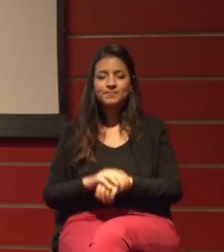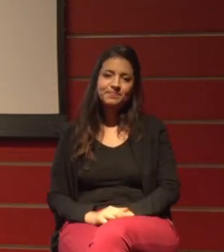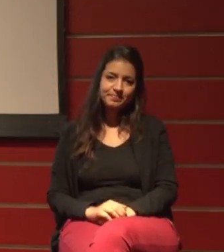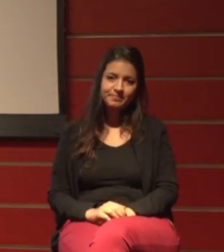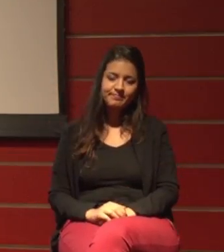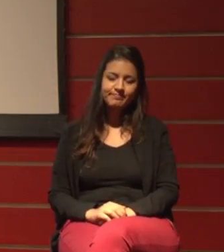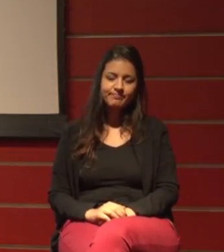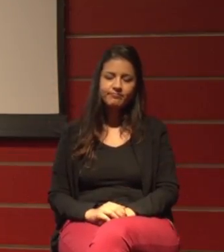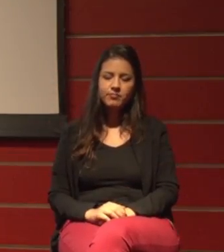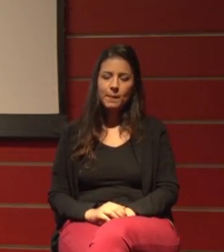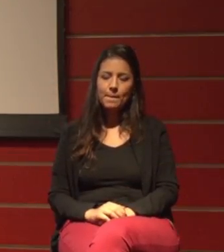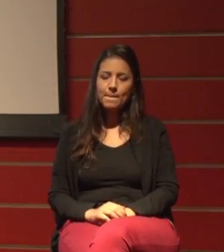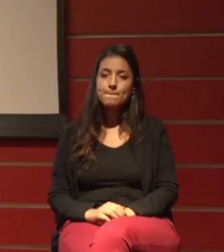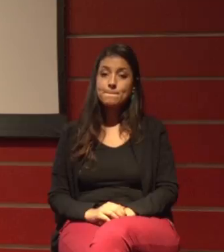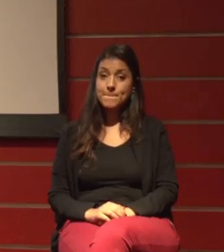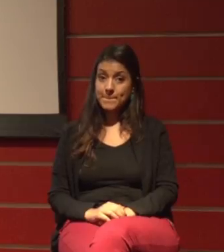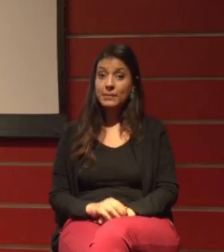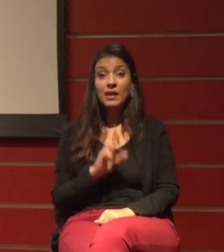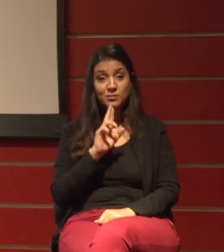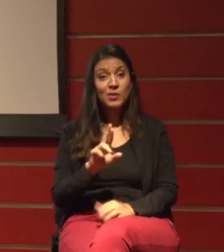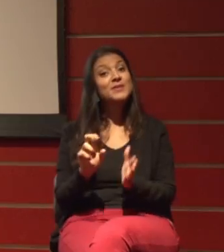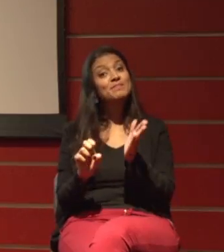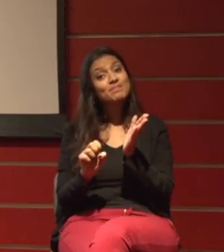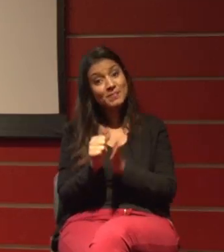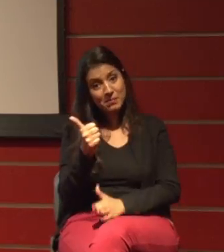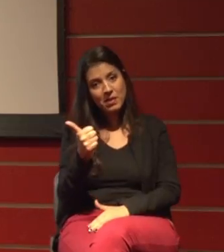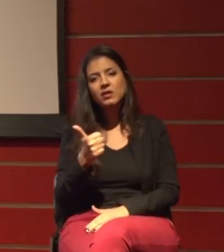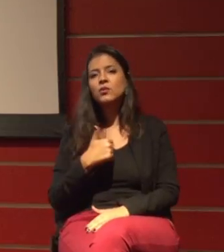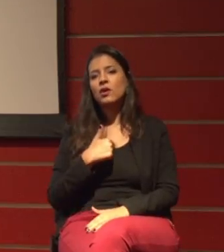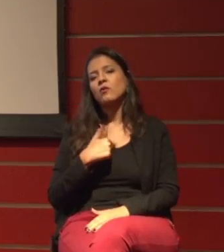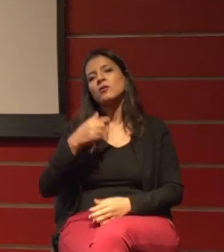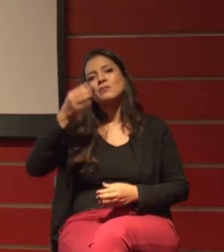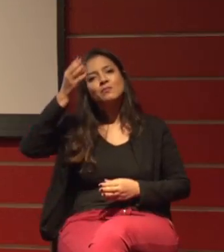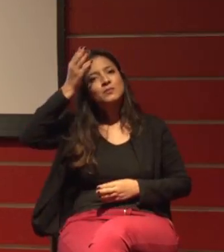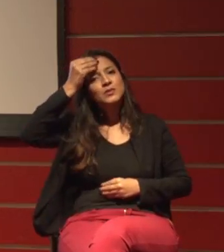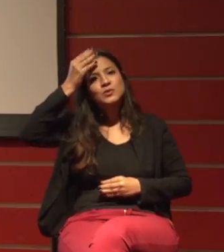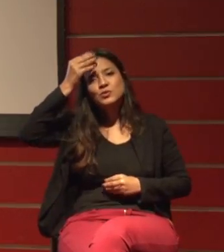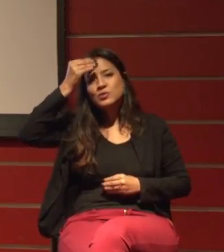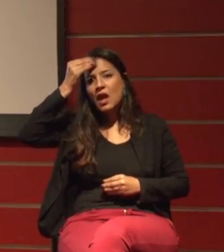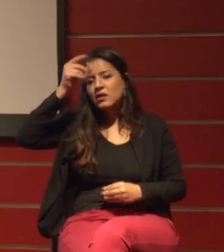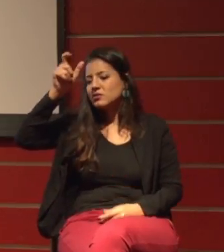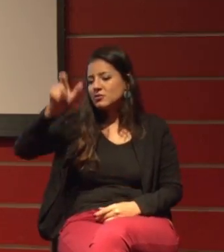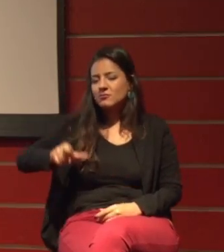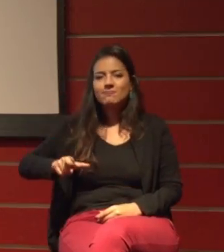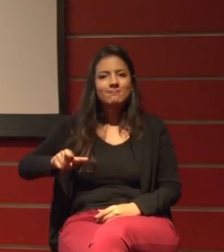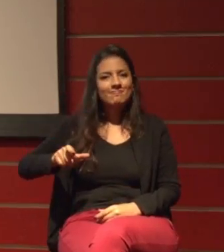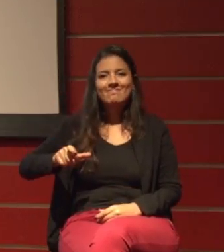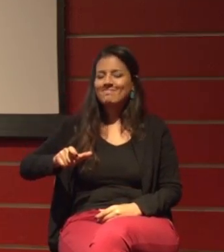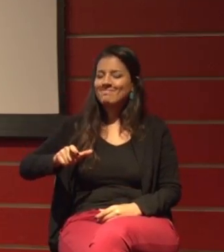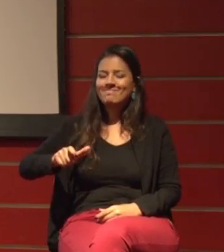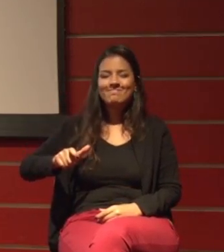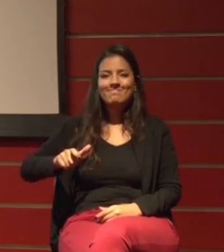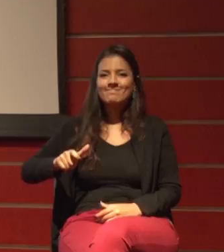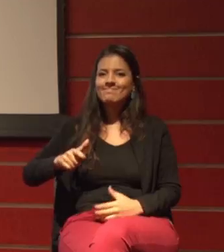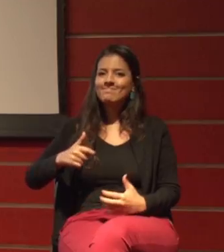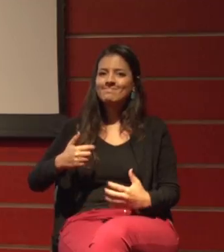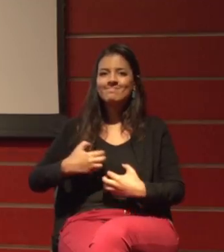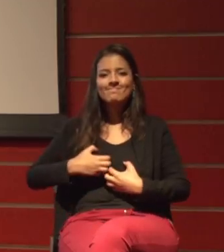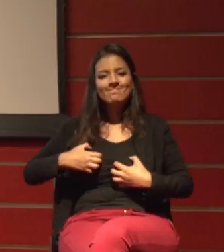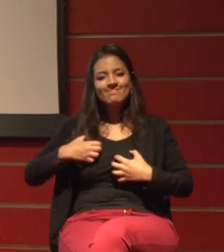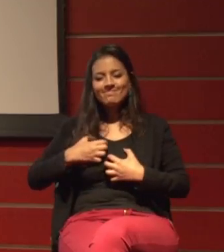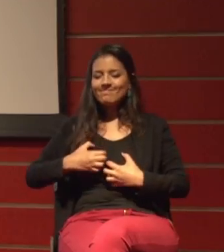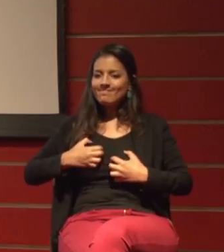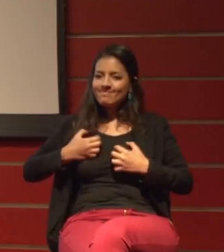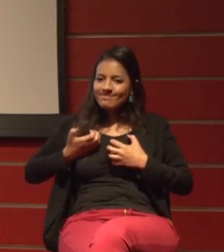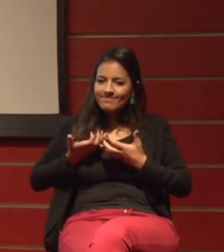eh eu primeiro eu desenvolvo personagem é o que eu é é o que me move a contar uma história a partir